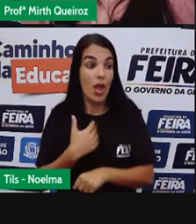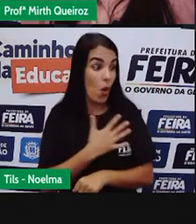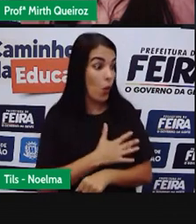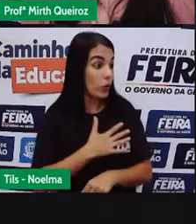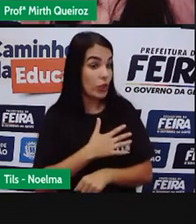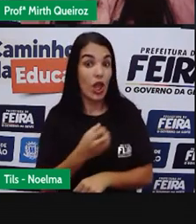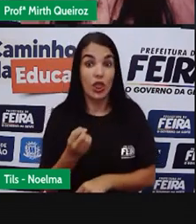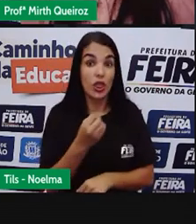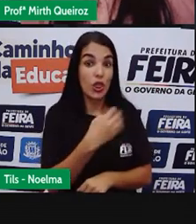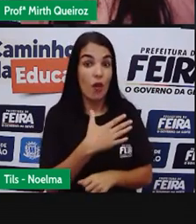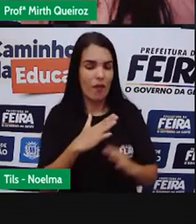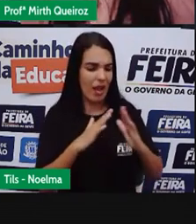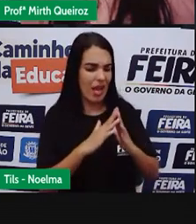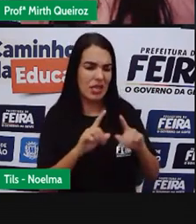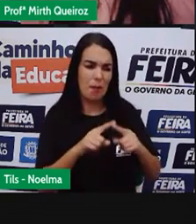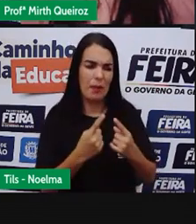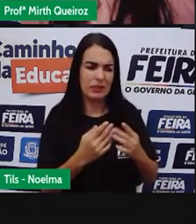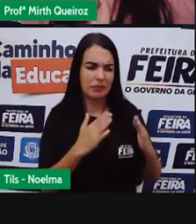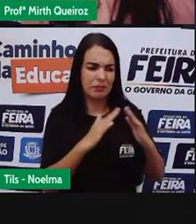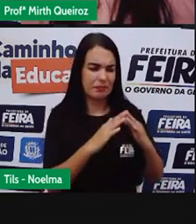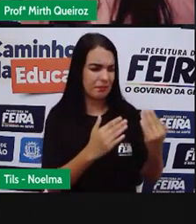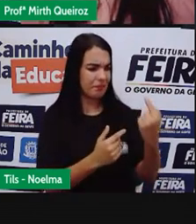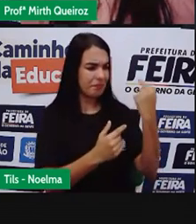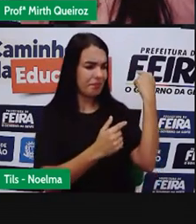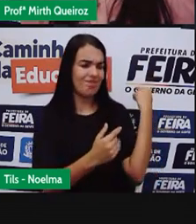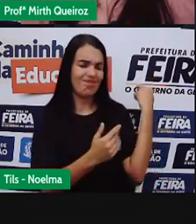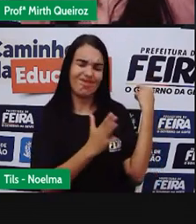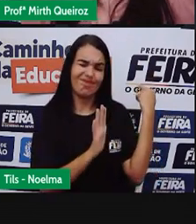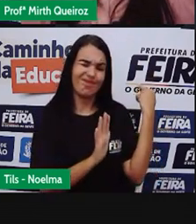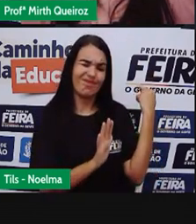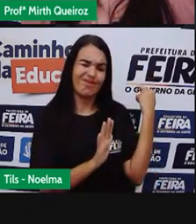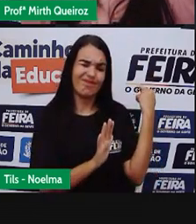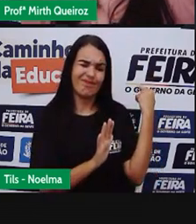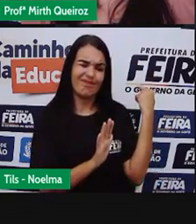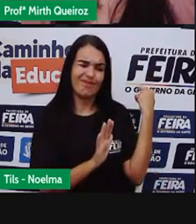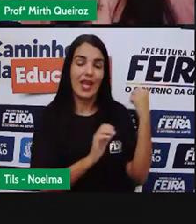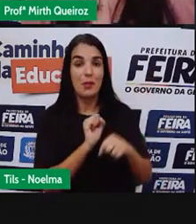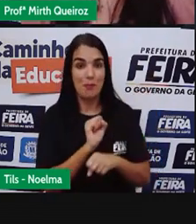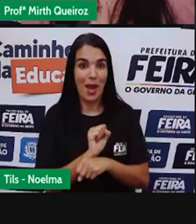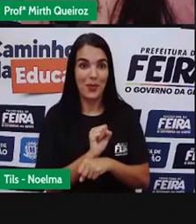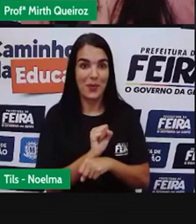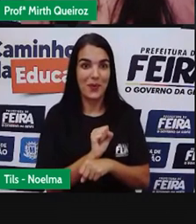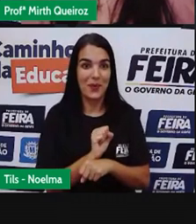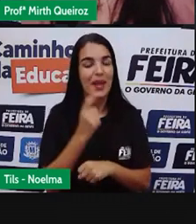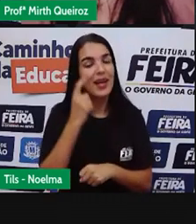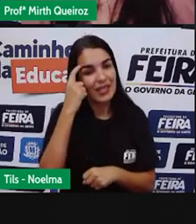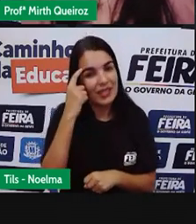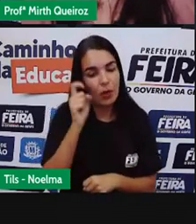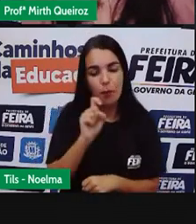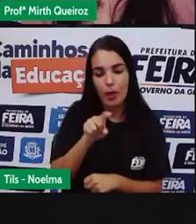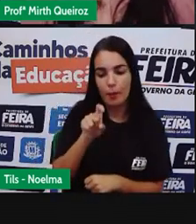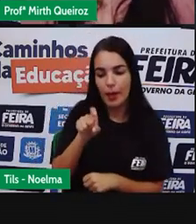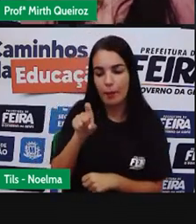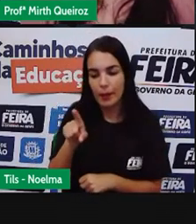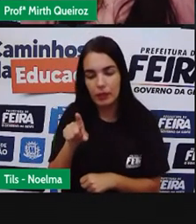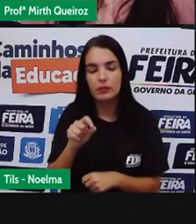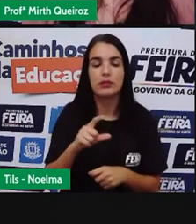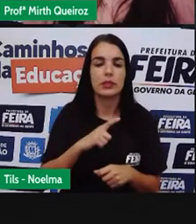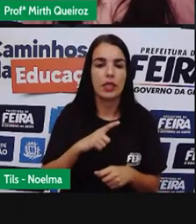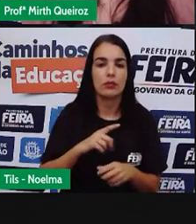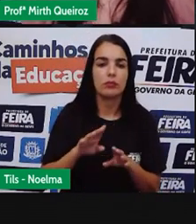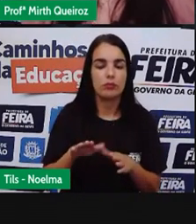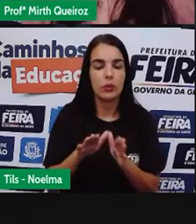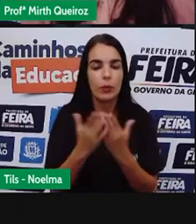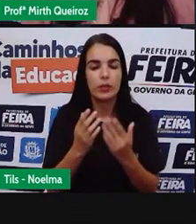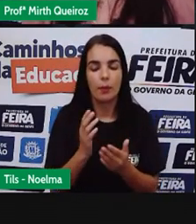nova casa, mas do quintal. Que será, hein, gente? Houve aí uma interrupção também na